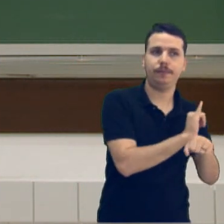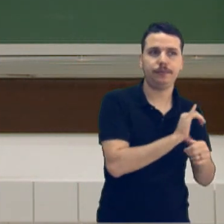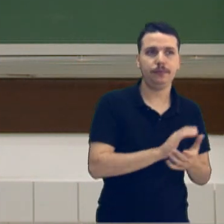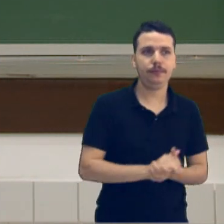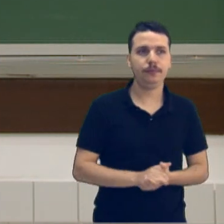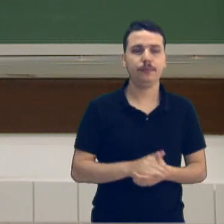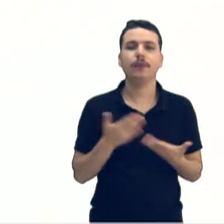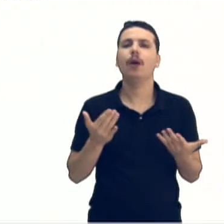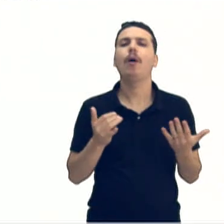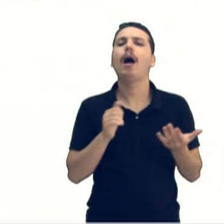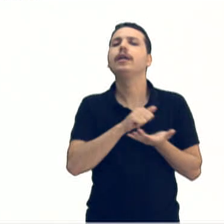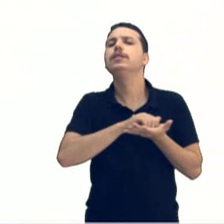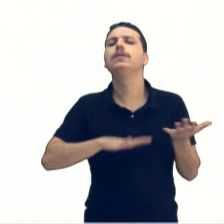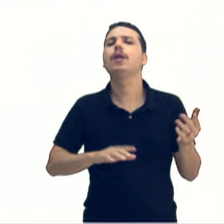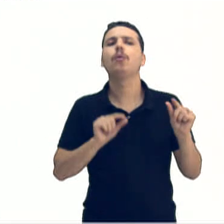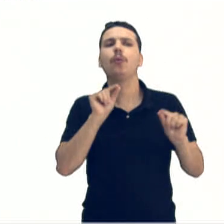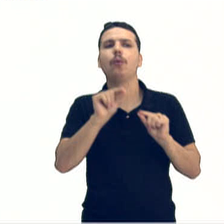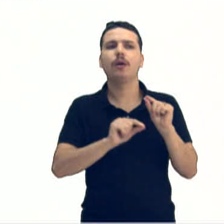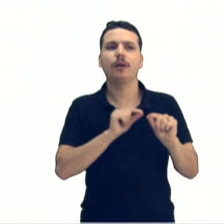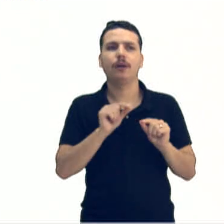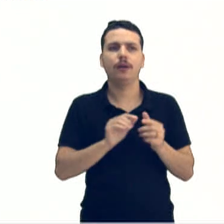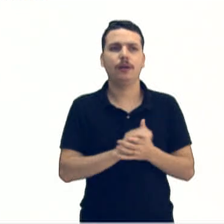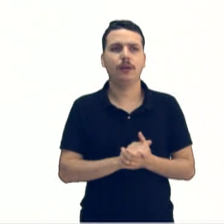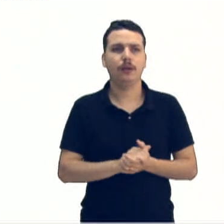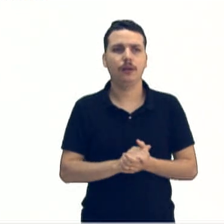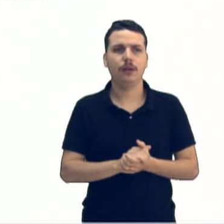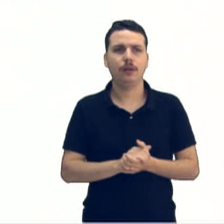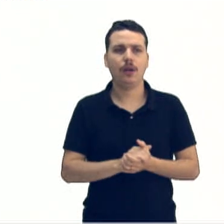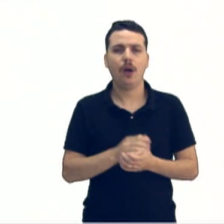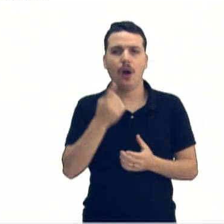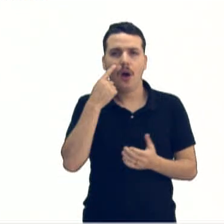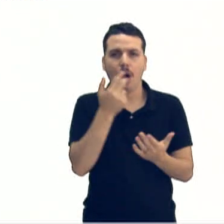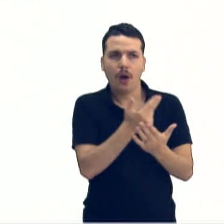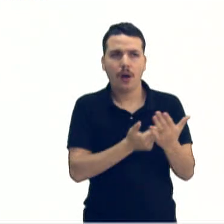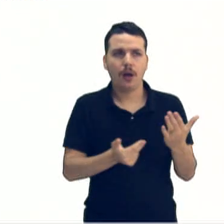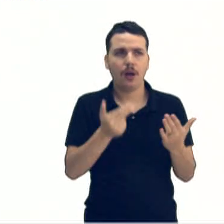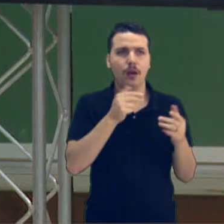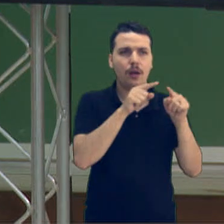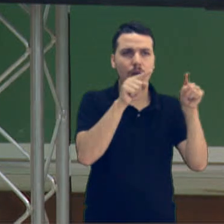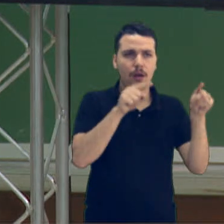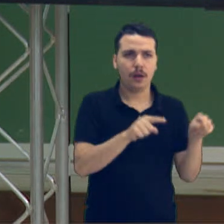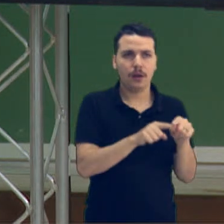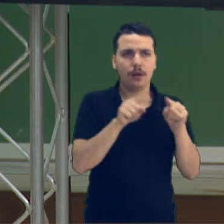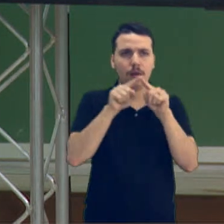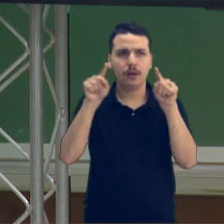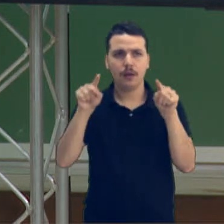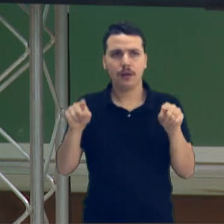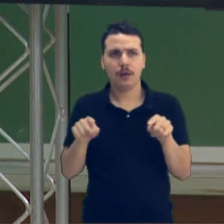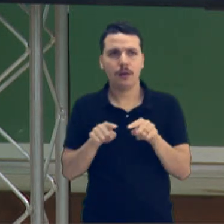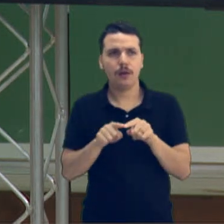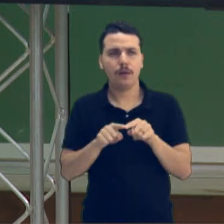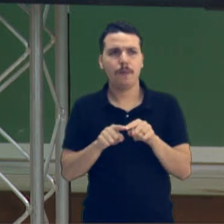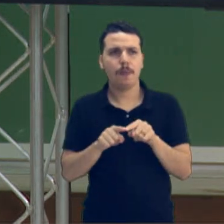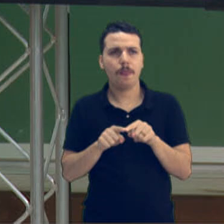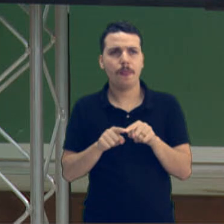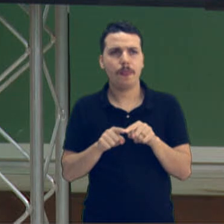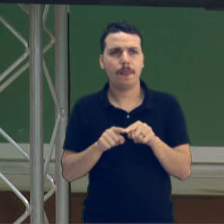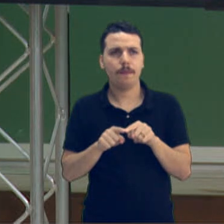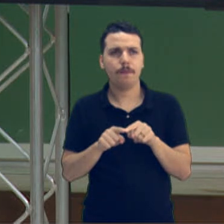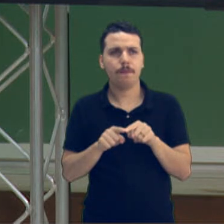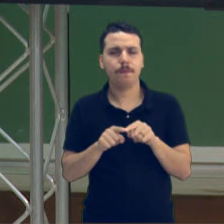observem os desenhos, tá? E aqui a prof escolheu essa gravura para mostrar que como se